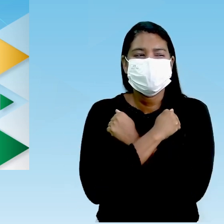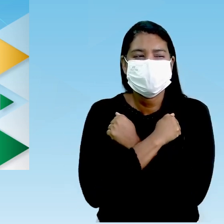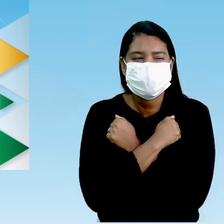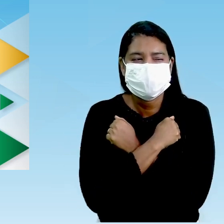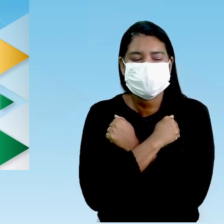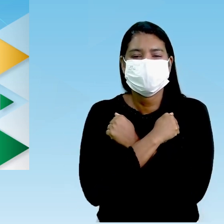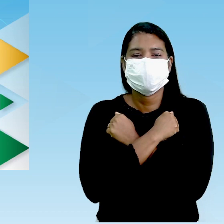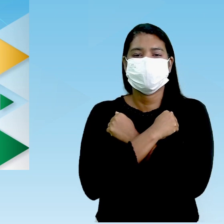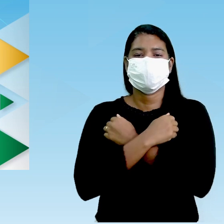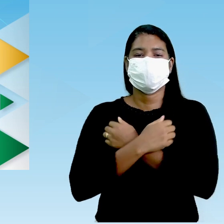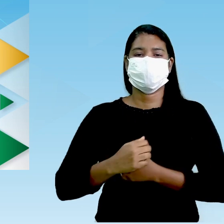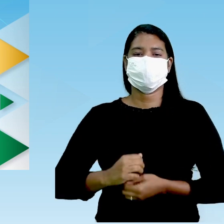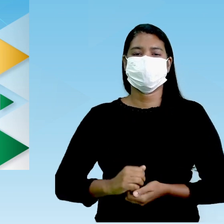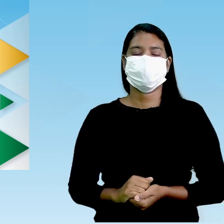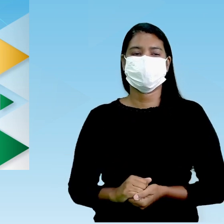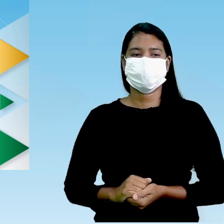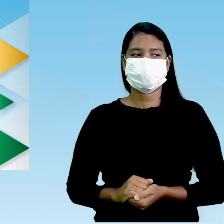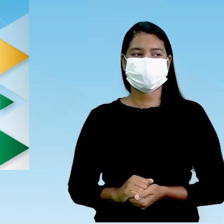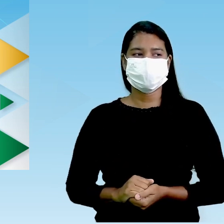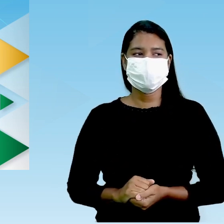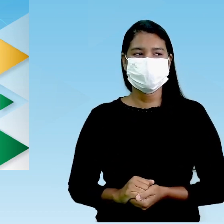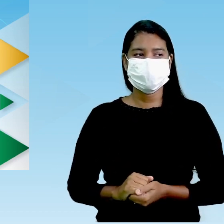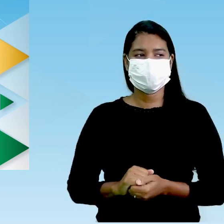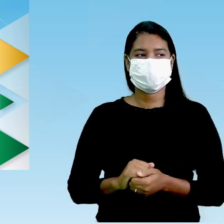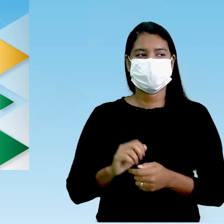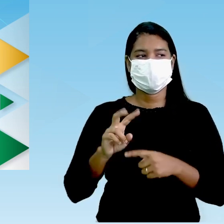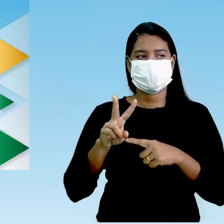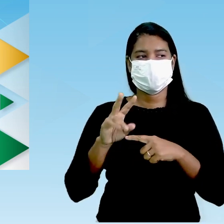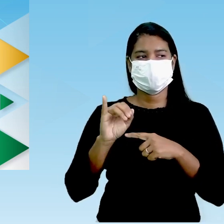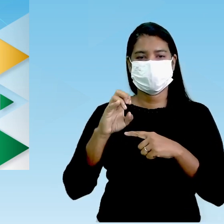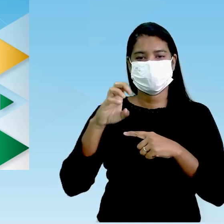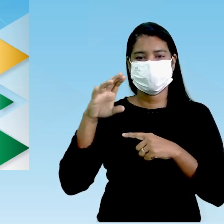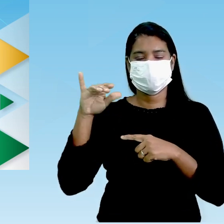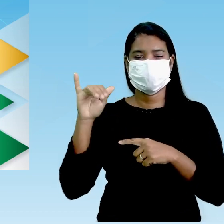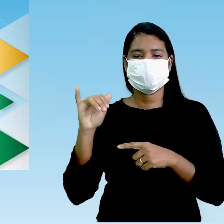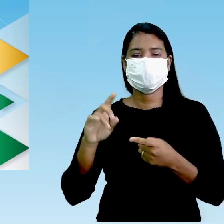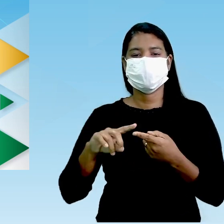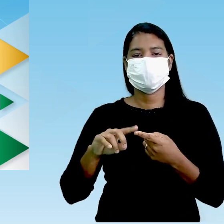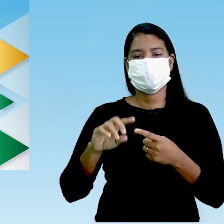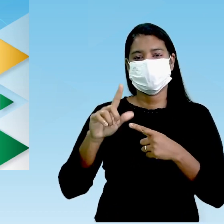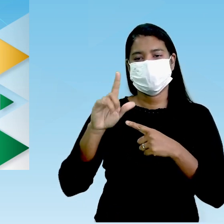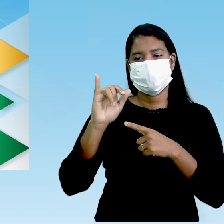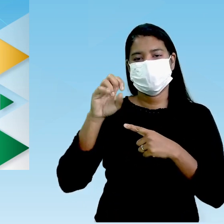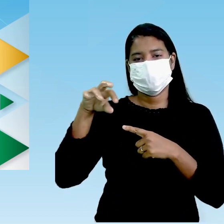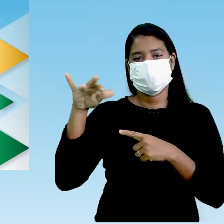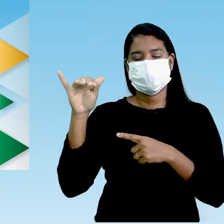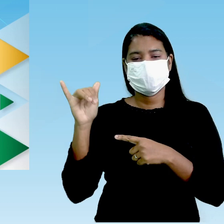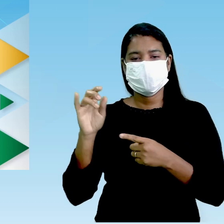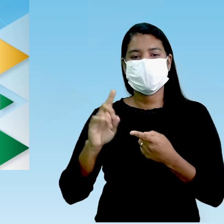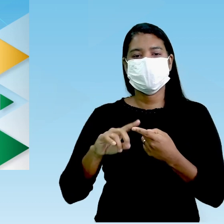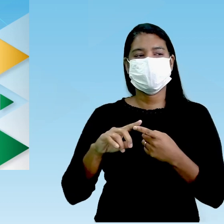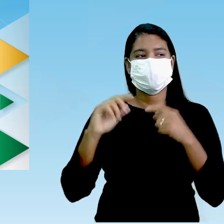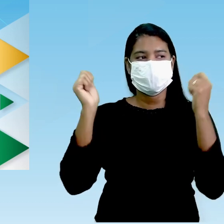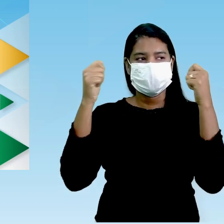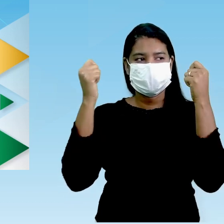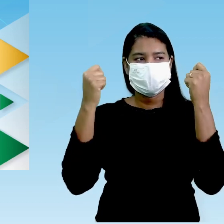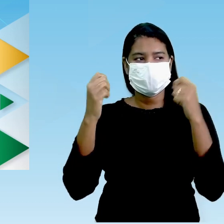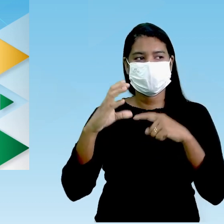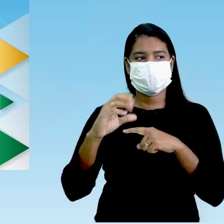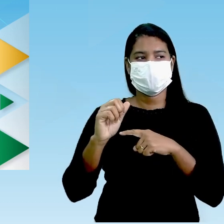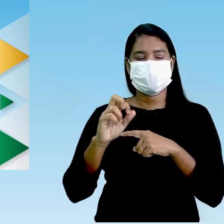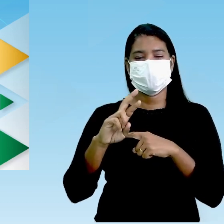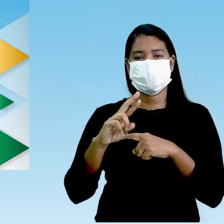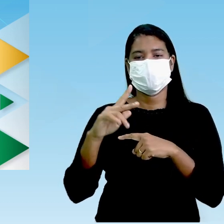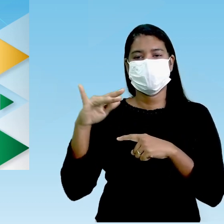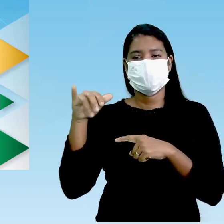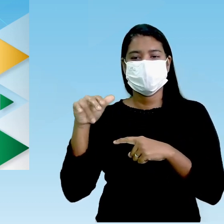abraço pro pessoal aí de Vicência e o pessoal que nos acompanha lá de Limoeiro, de Carpina, de Caruaru, o pessoal lá de Soraya